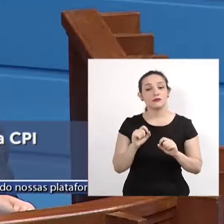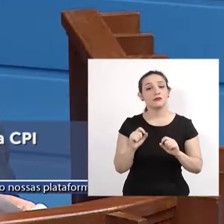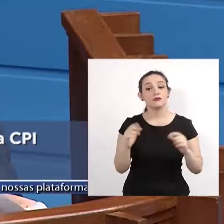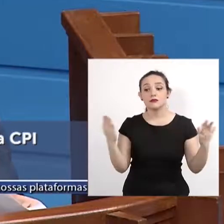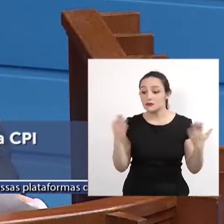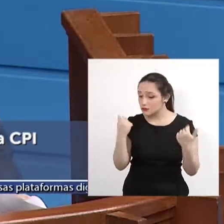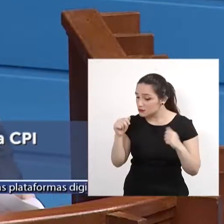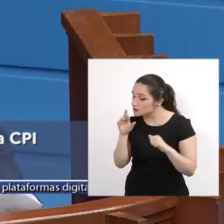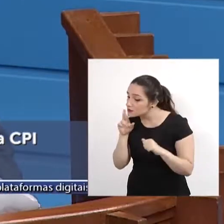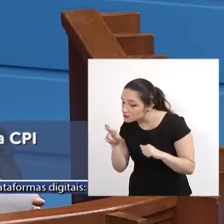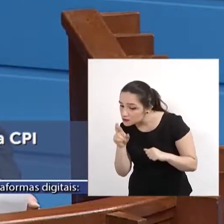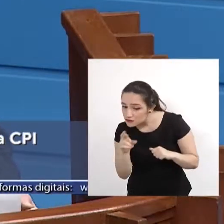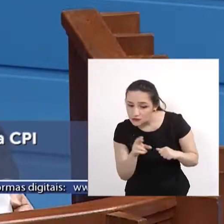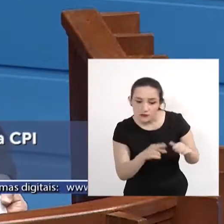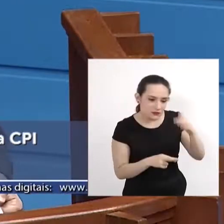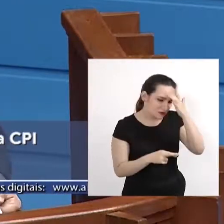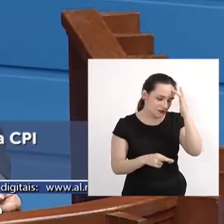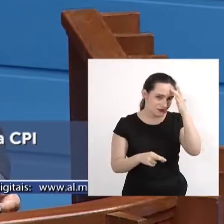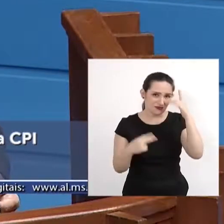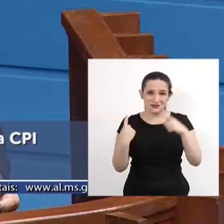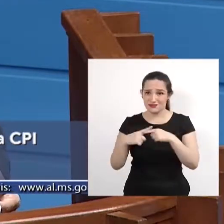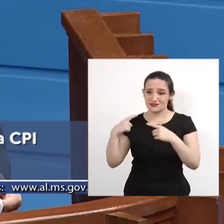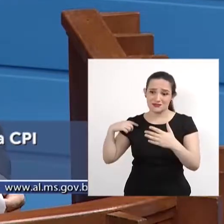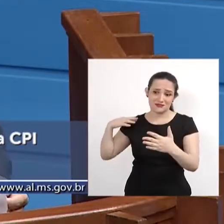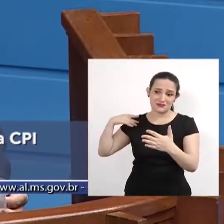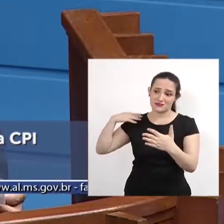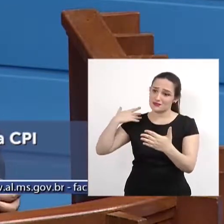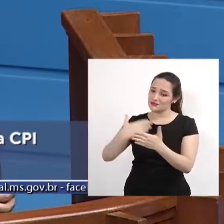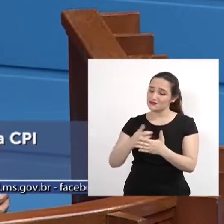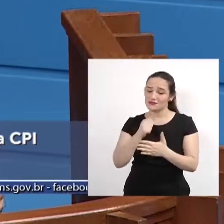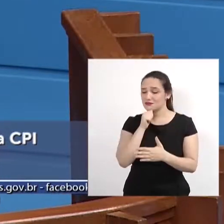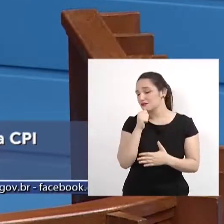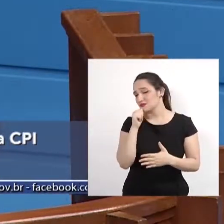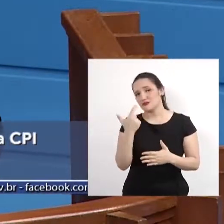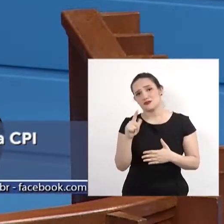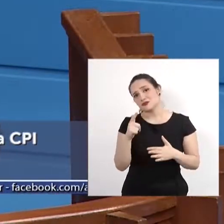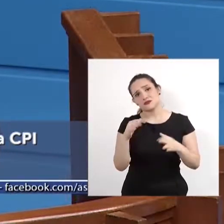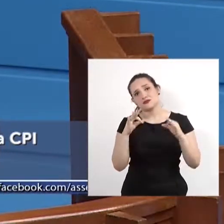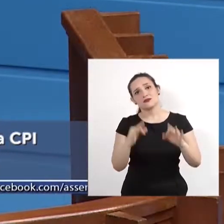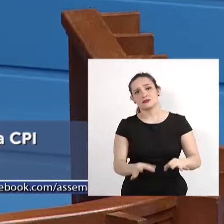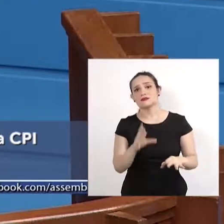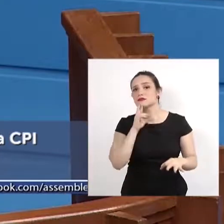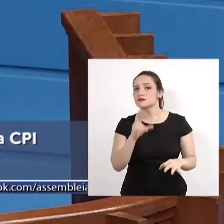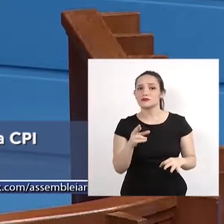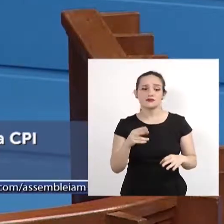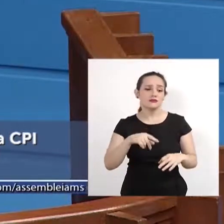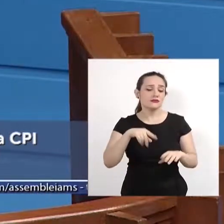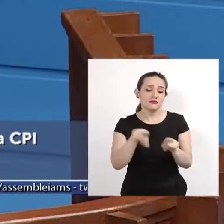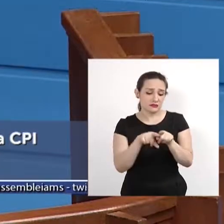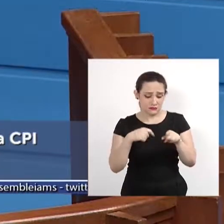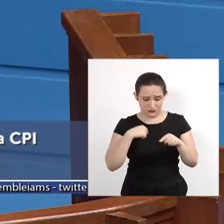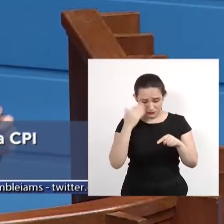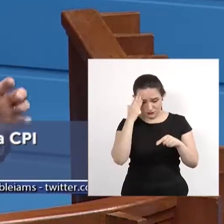hoje nós não conseguimos nos convencer e nem explicar aos consumidores.